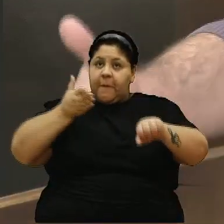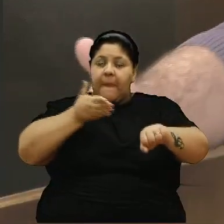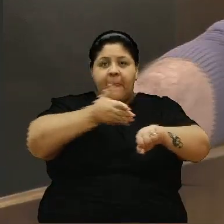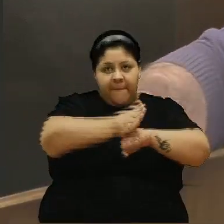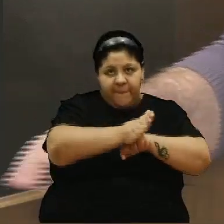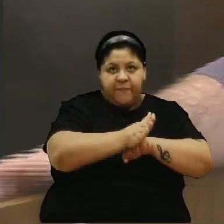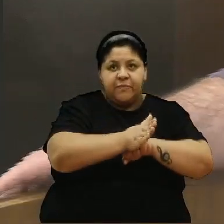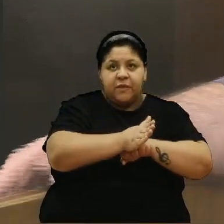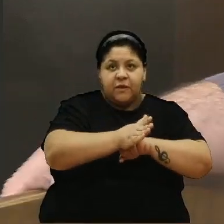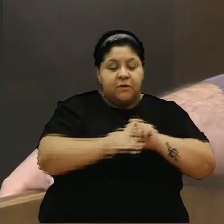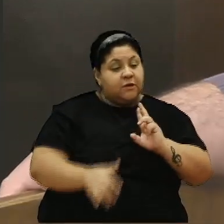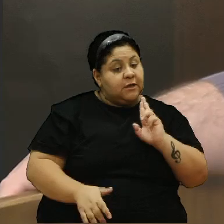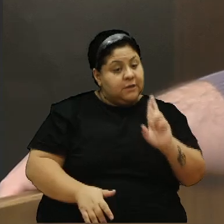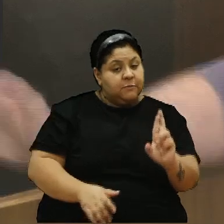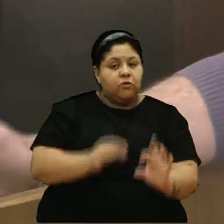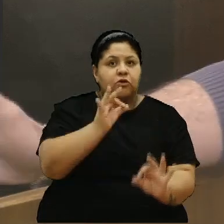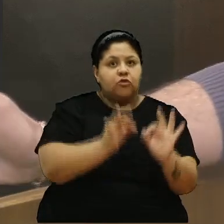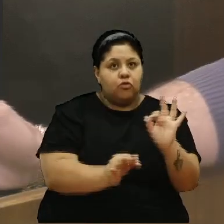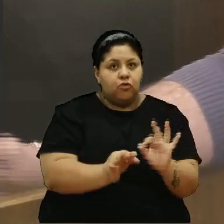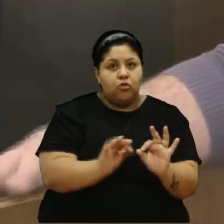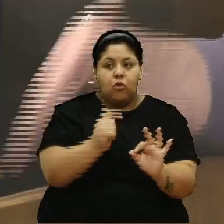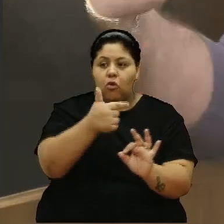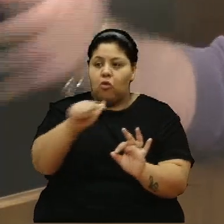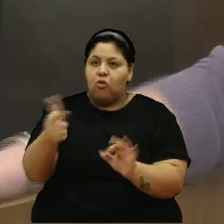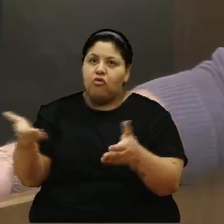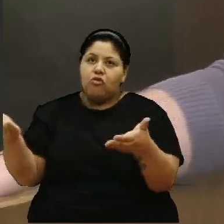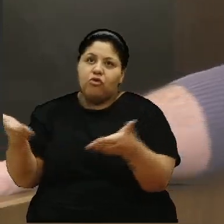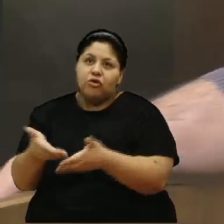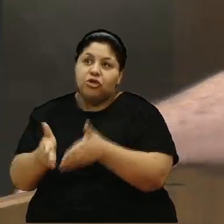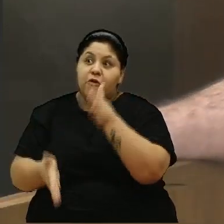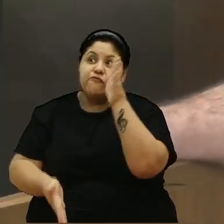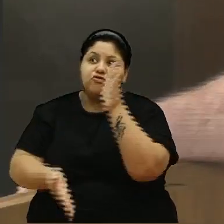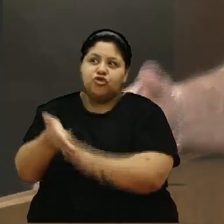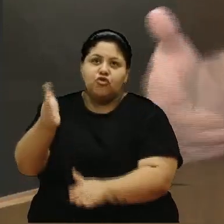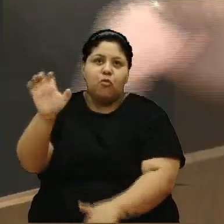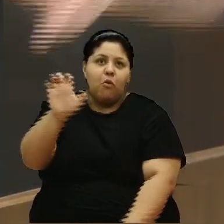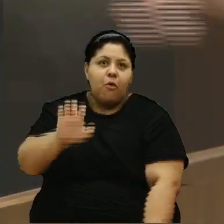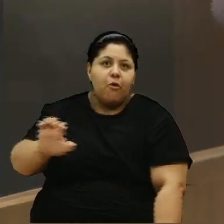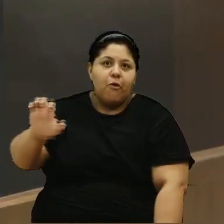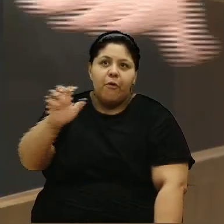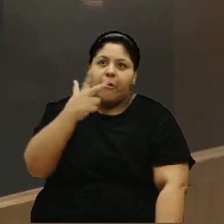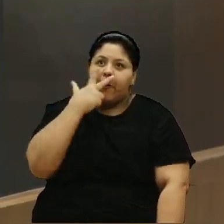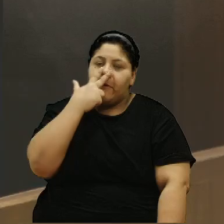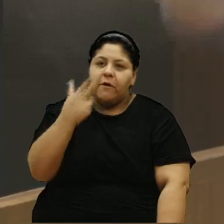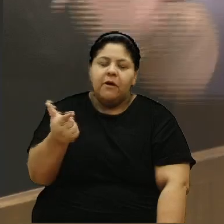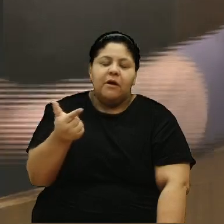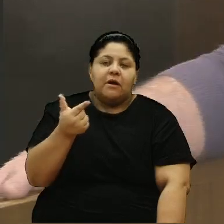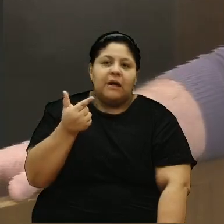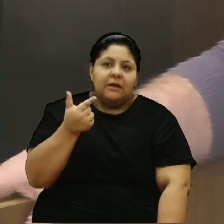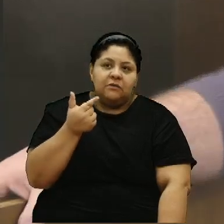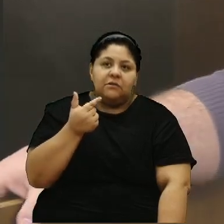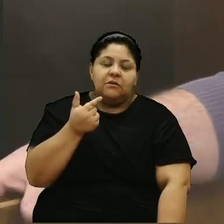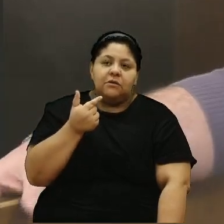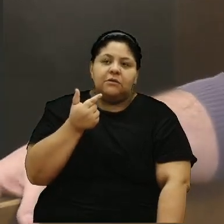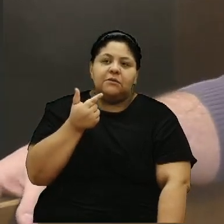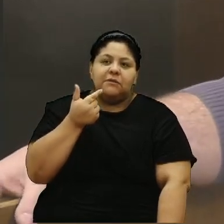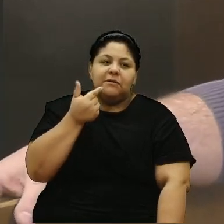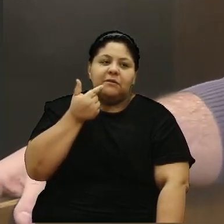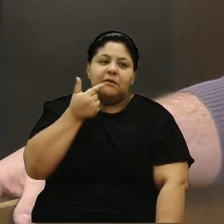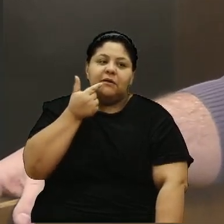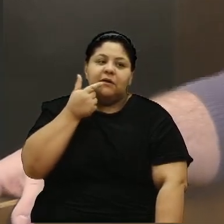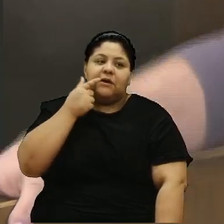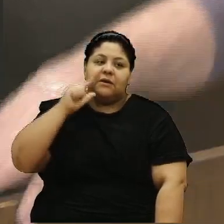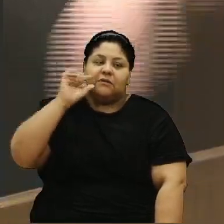participou, que responda na justiça. O outro já fugiu para a Europa, foi igual um rato que nem vai pelas vielas das ruas e